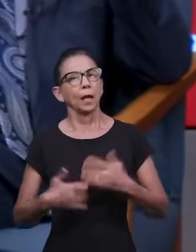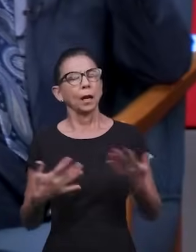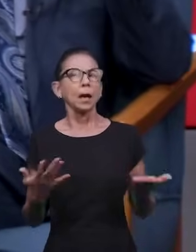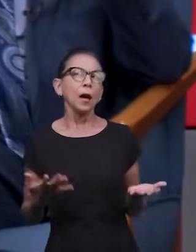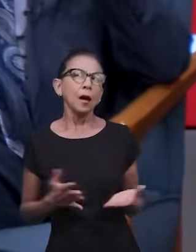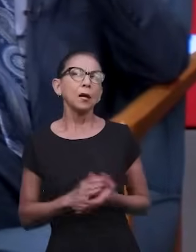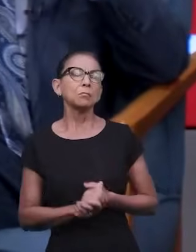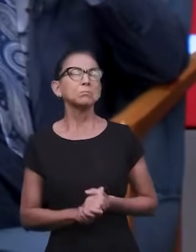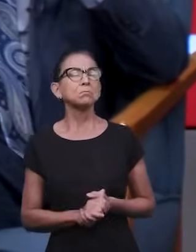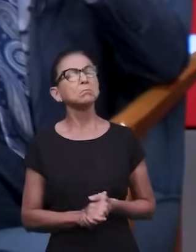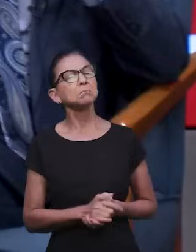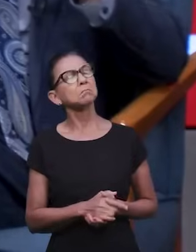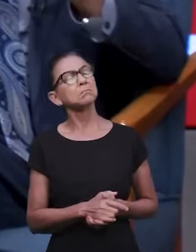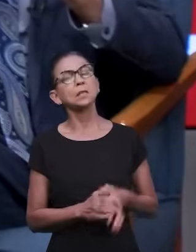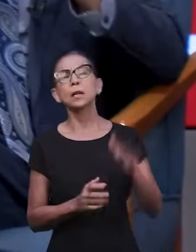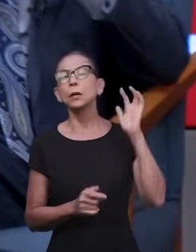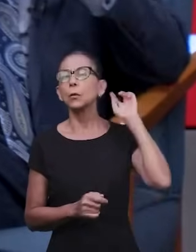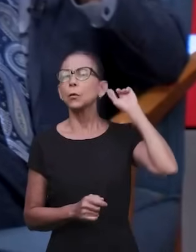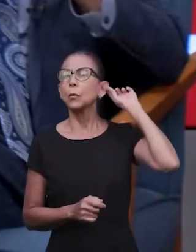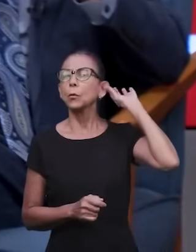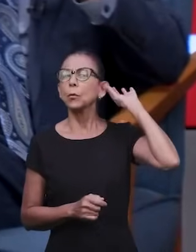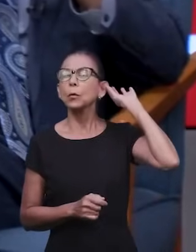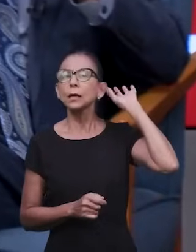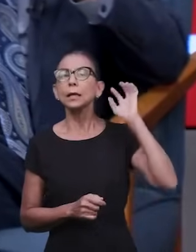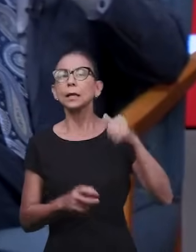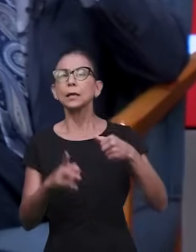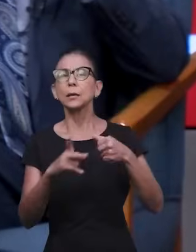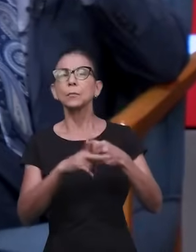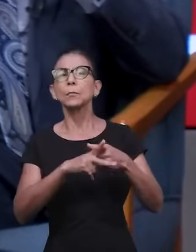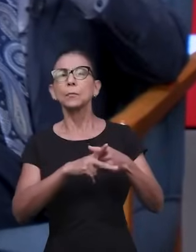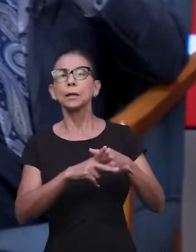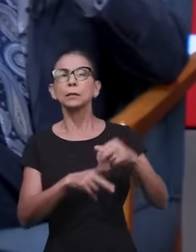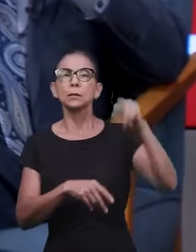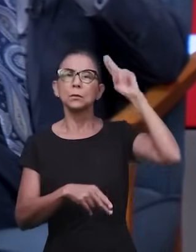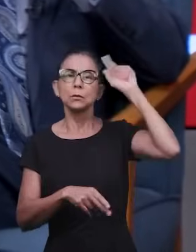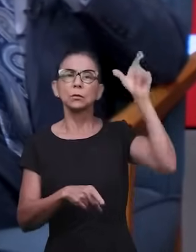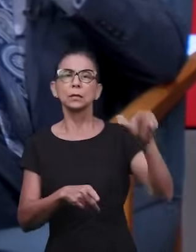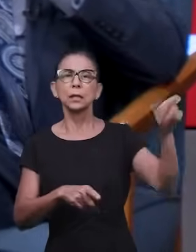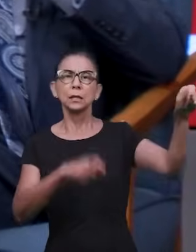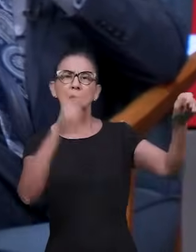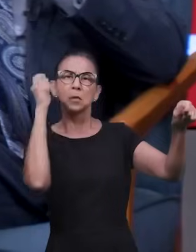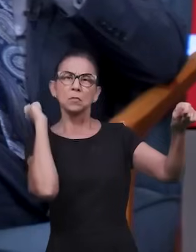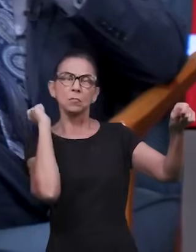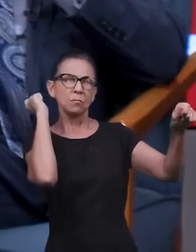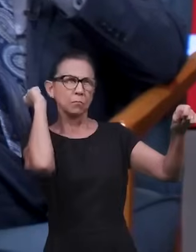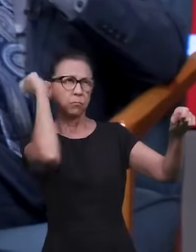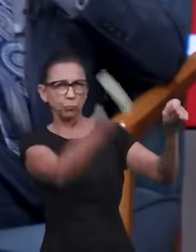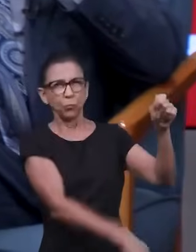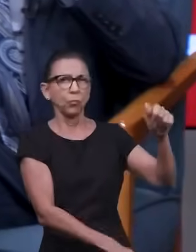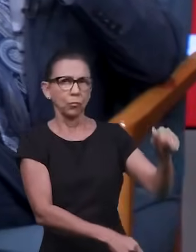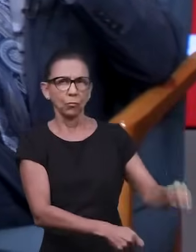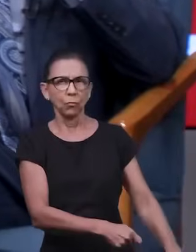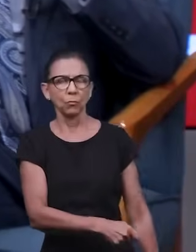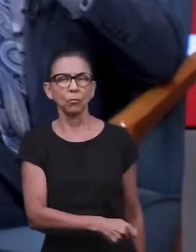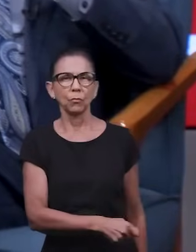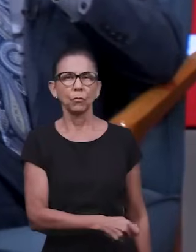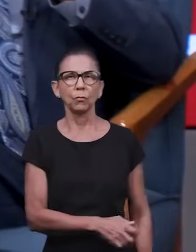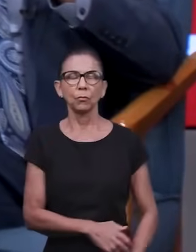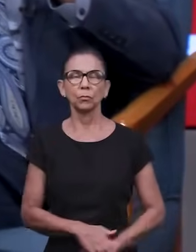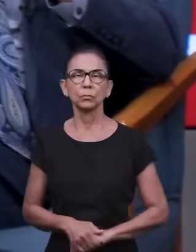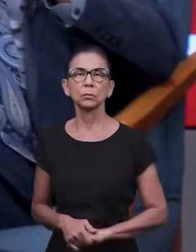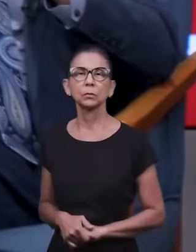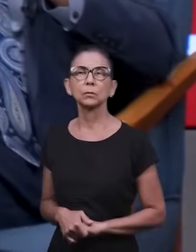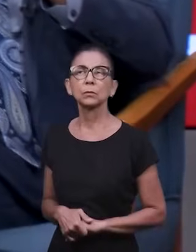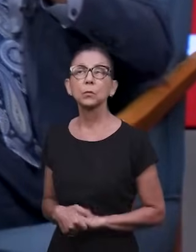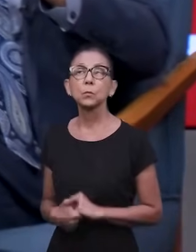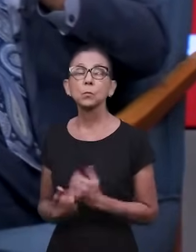é a orelha o que que ele tá mostrando o que que a palavra nos mostra ali o que que o senhor tá mostrando